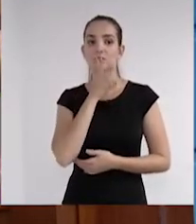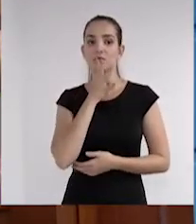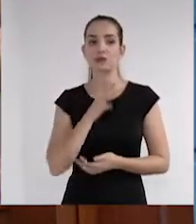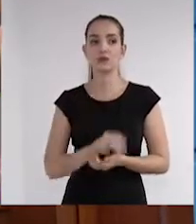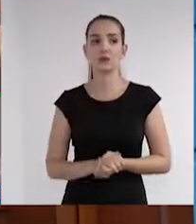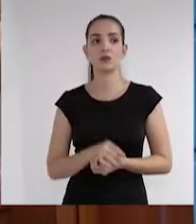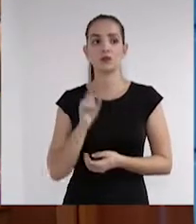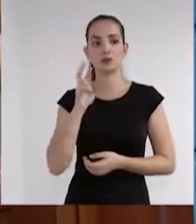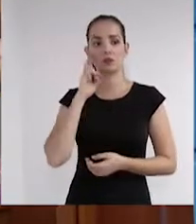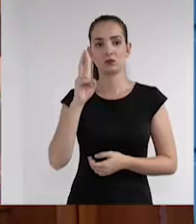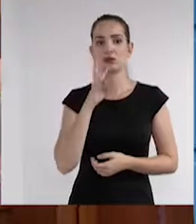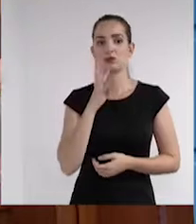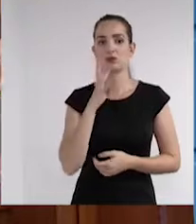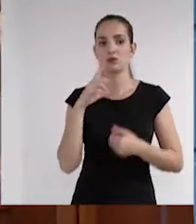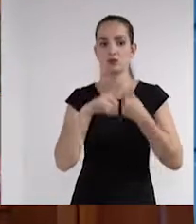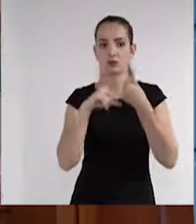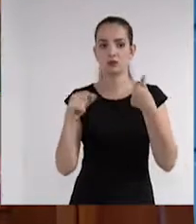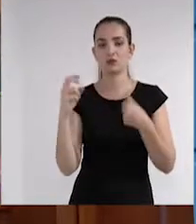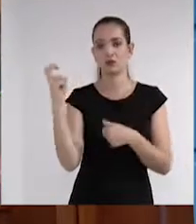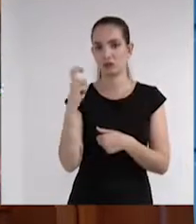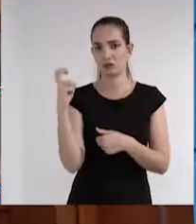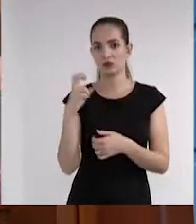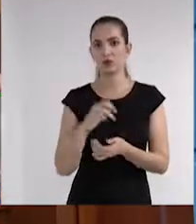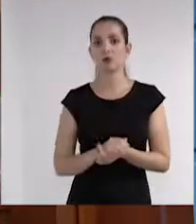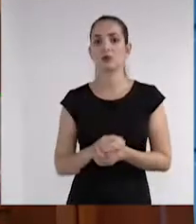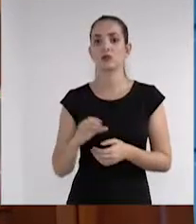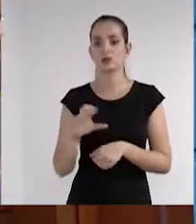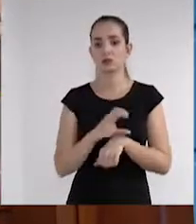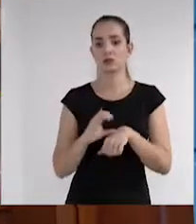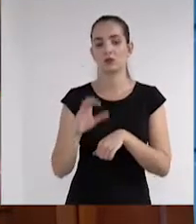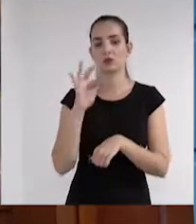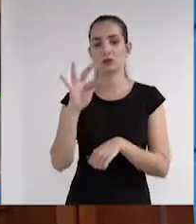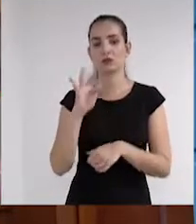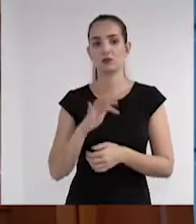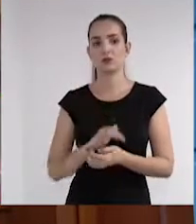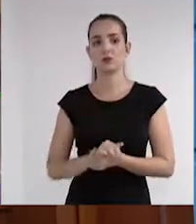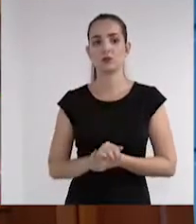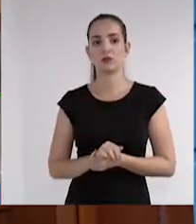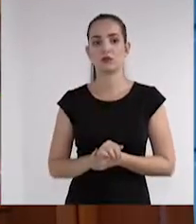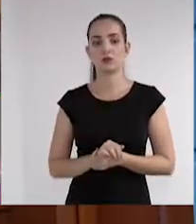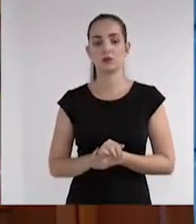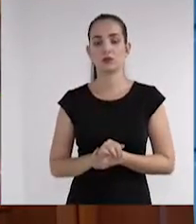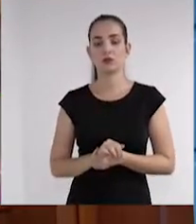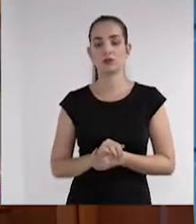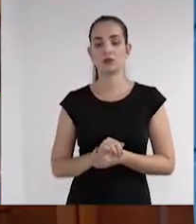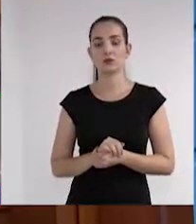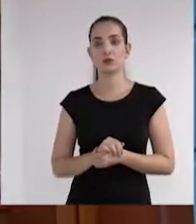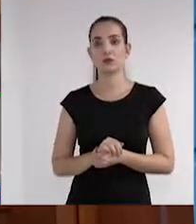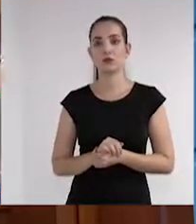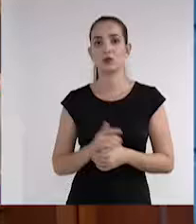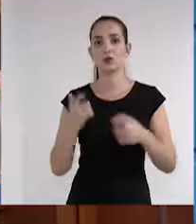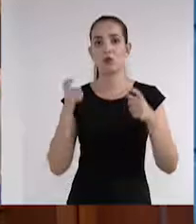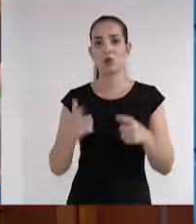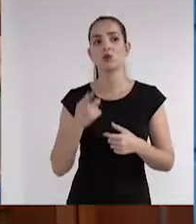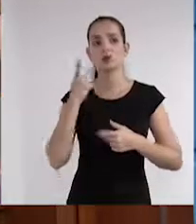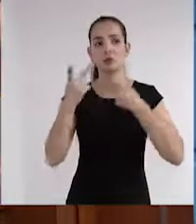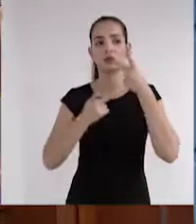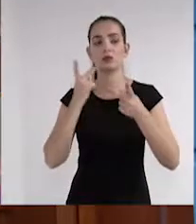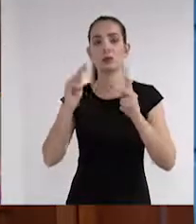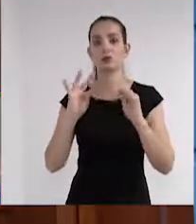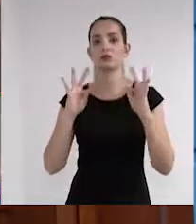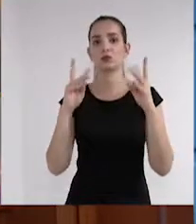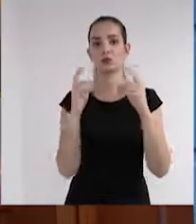Vossa Excelência conhece o artigo 5º da Constituição brasileira, onde fala que